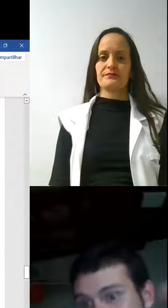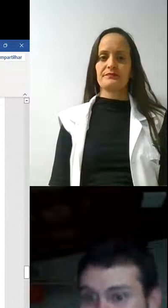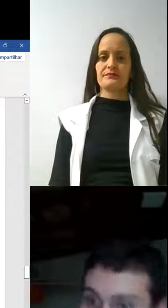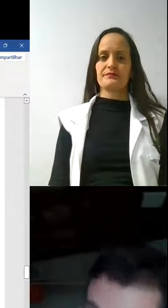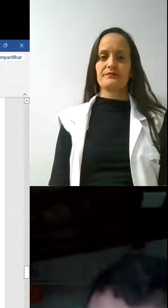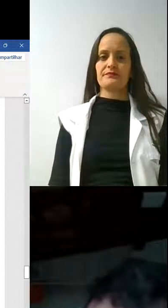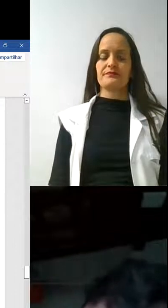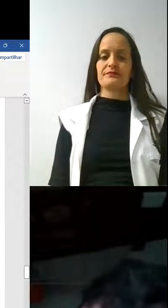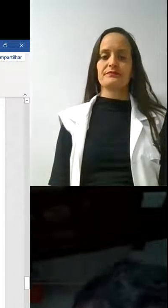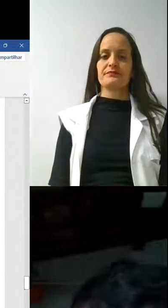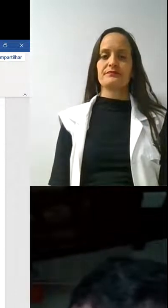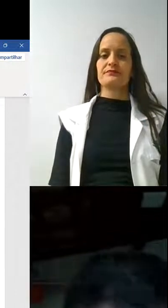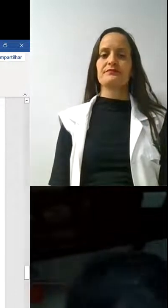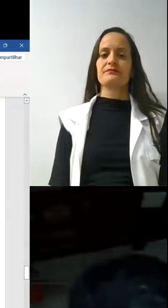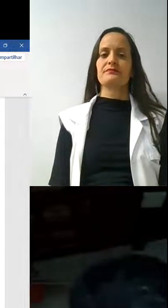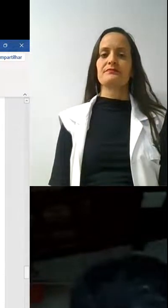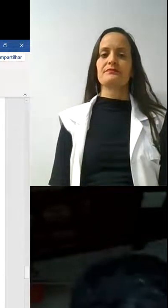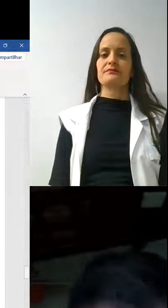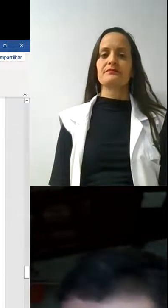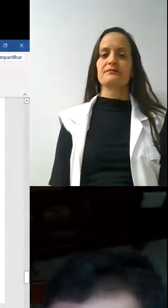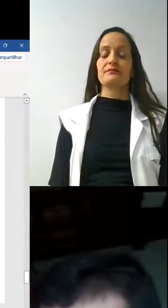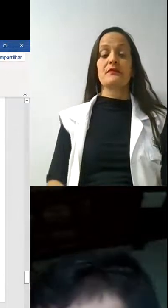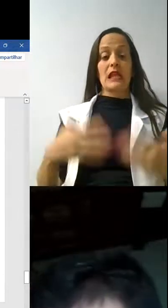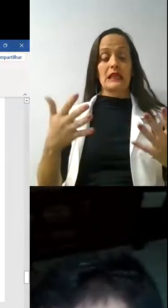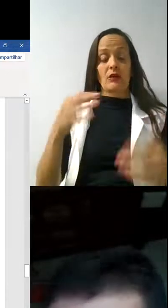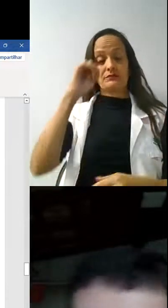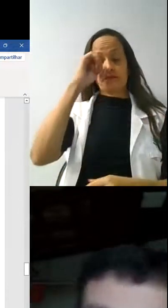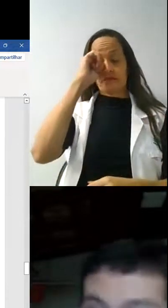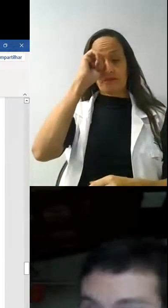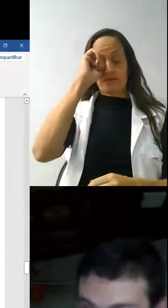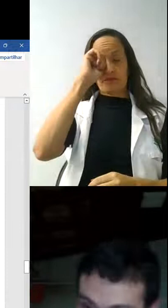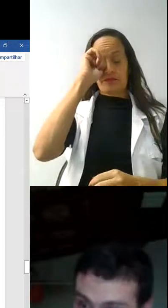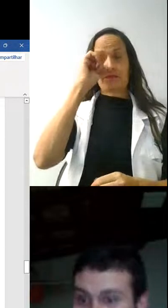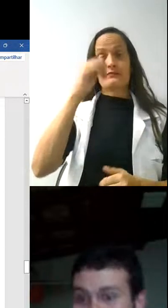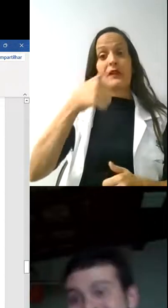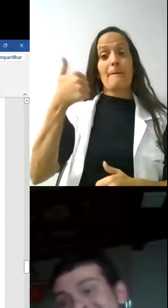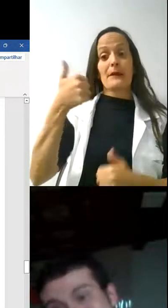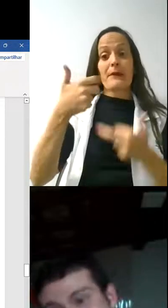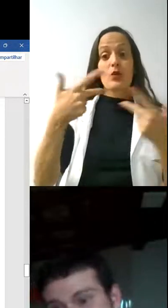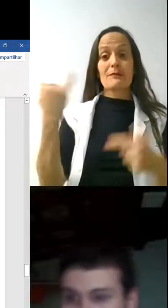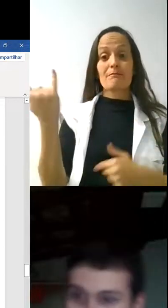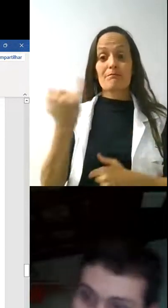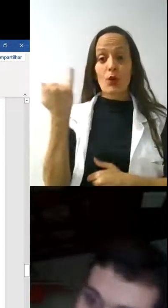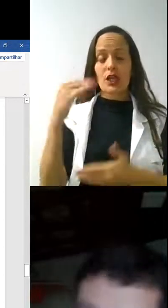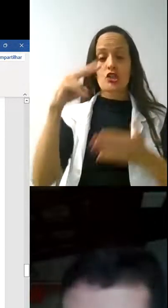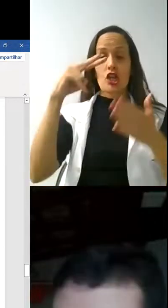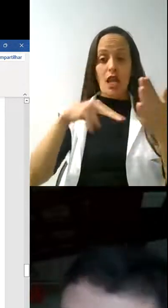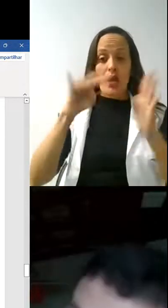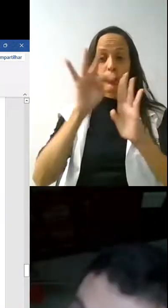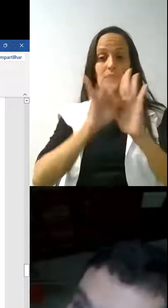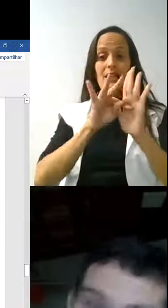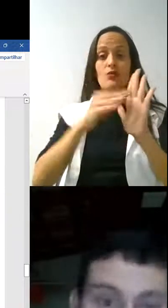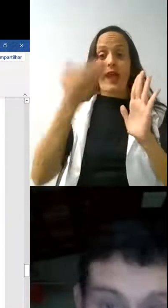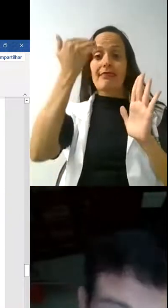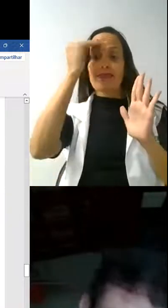Então, pessoal, a primeira questão, primeiro detalhe, é a interpretação, né? Então, vou aumentar aqui o desenho